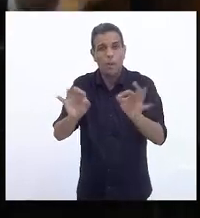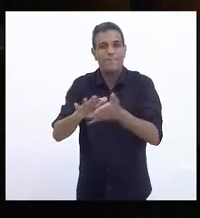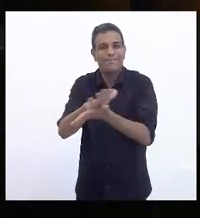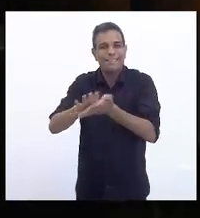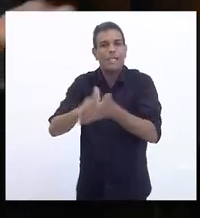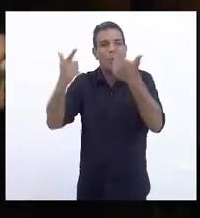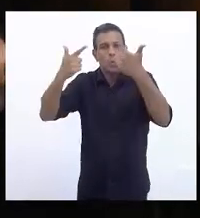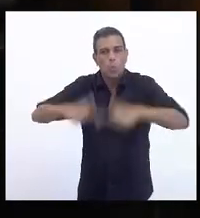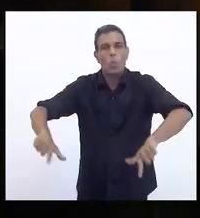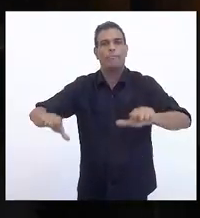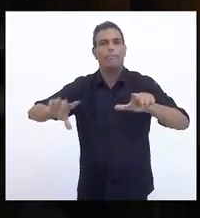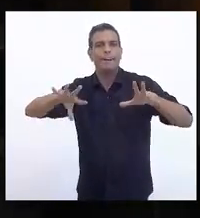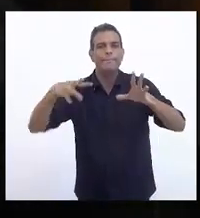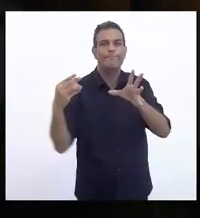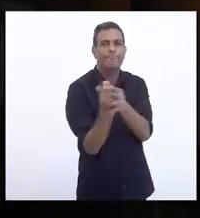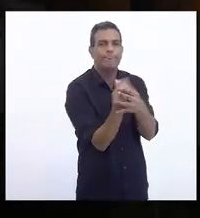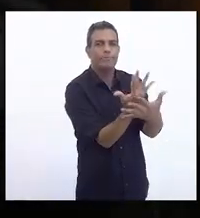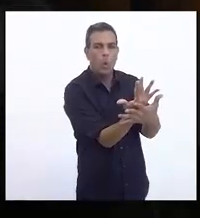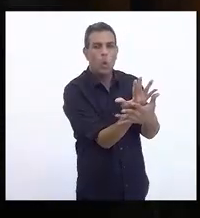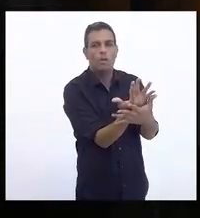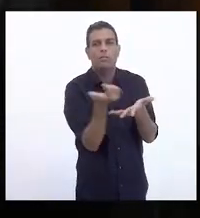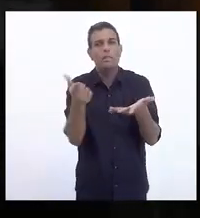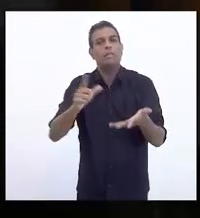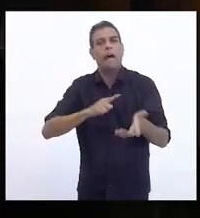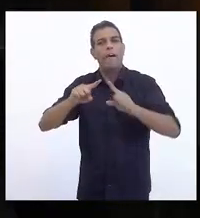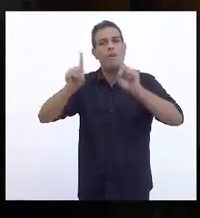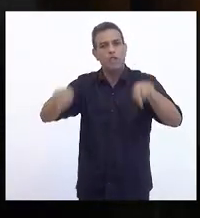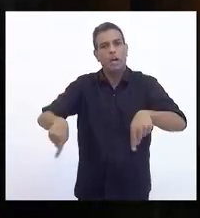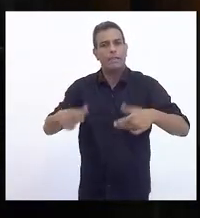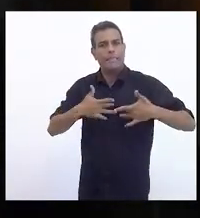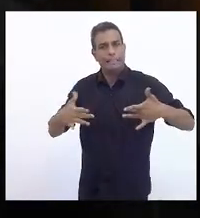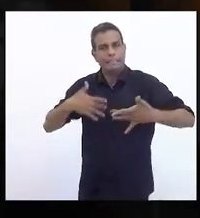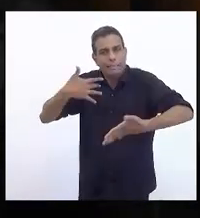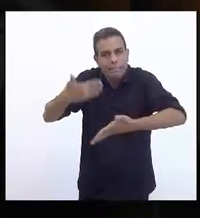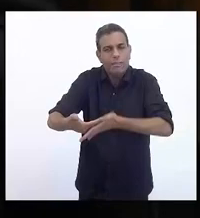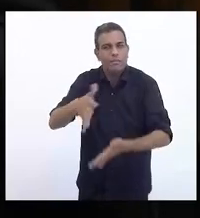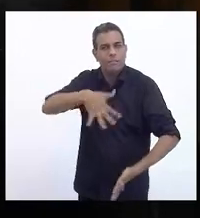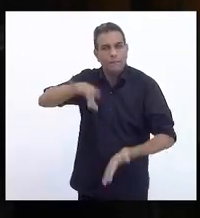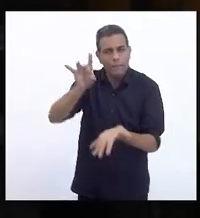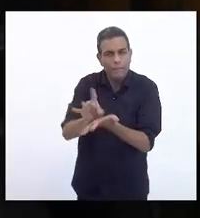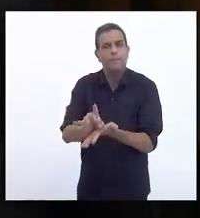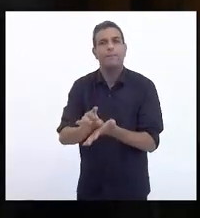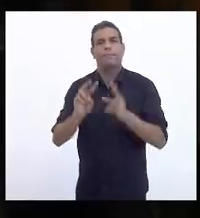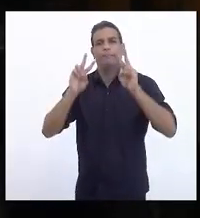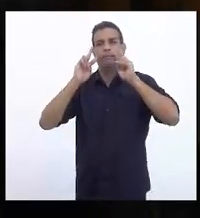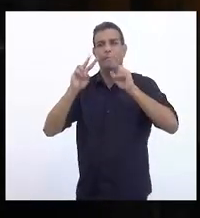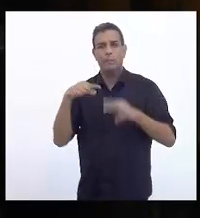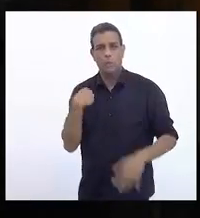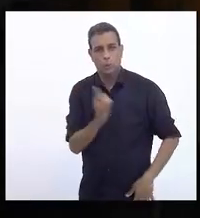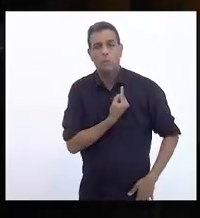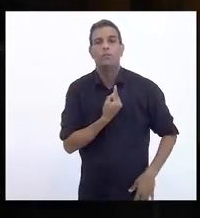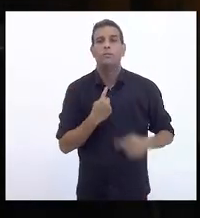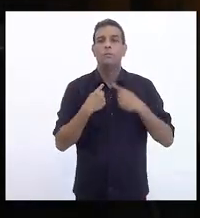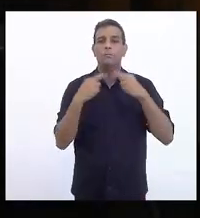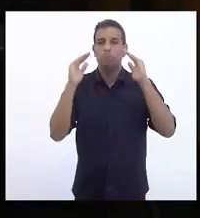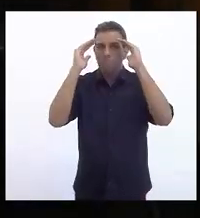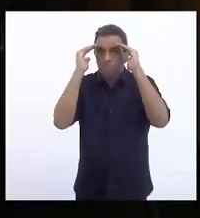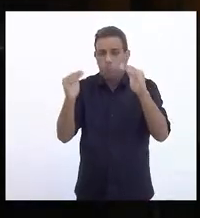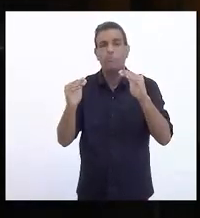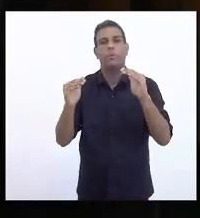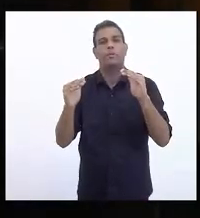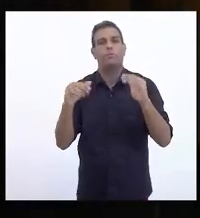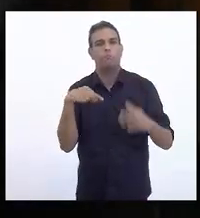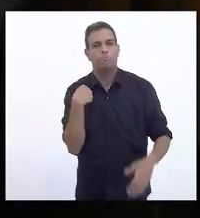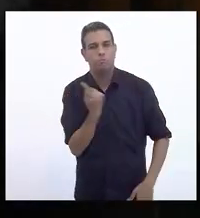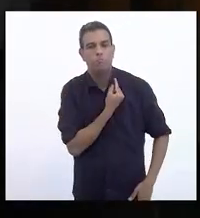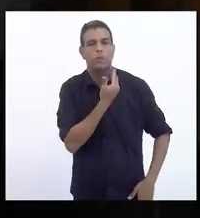no coração, na memória de muita gente boa. Essa aqui é a verdade dos fatos. Na verdade, é o seguinte, a gente demonstra respeito quando